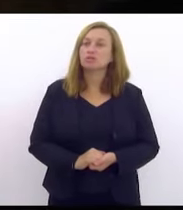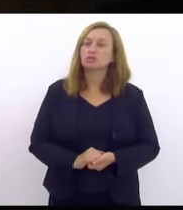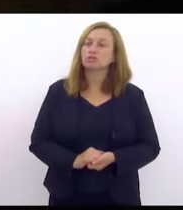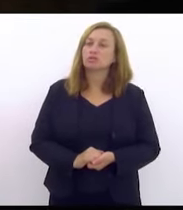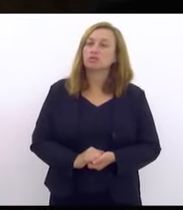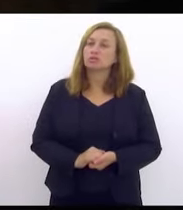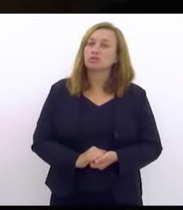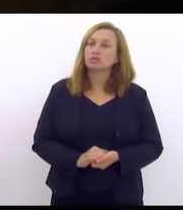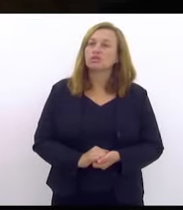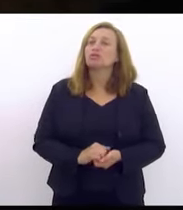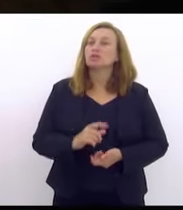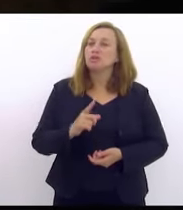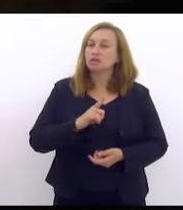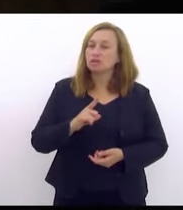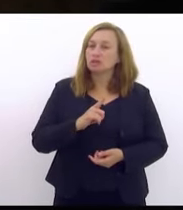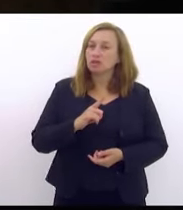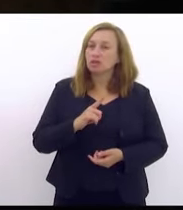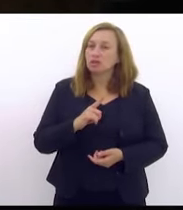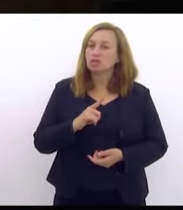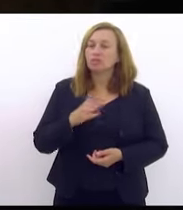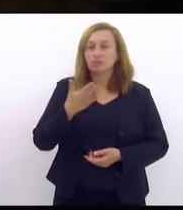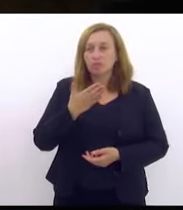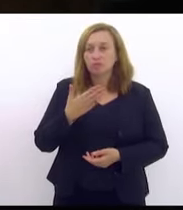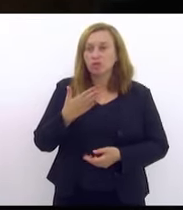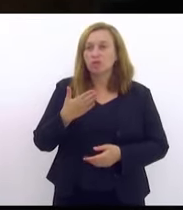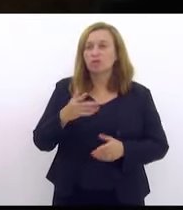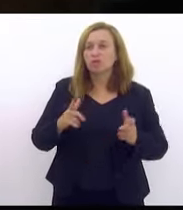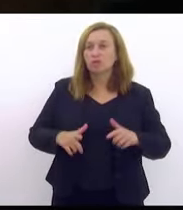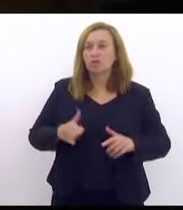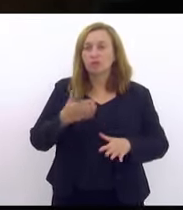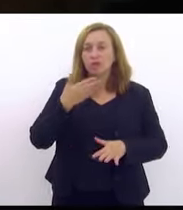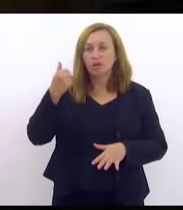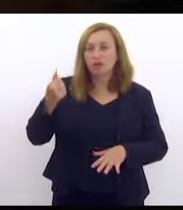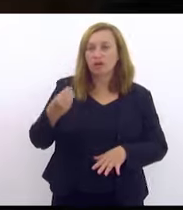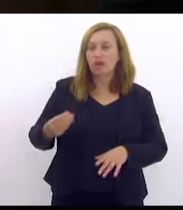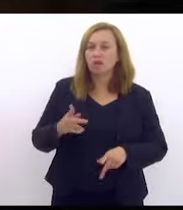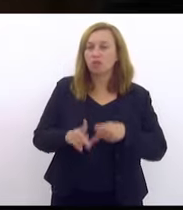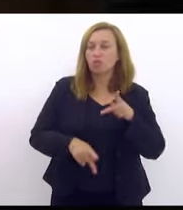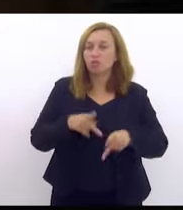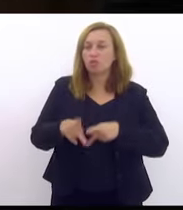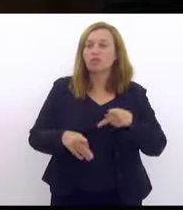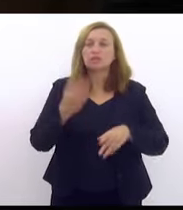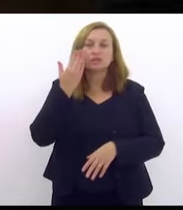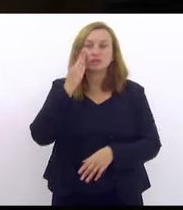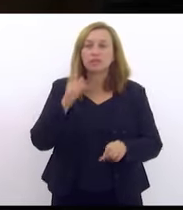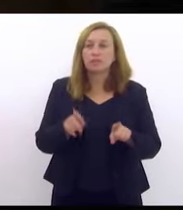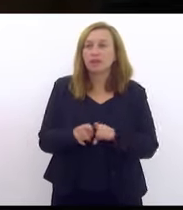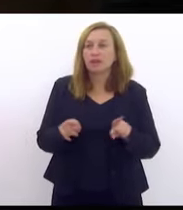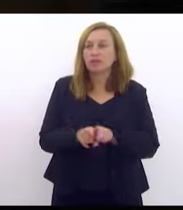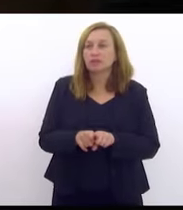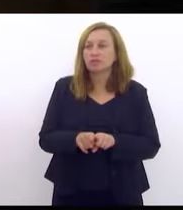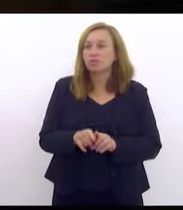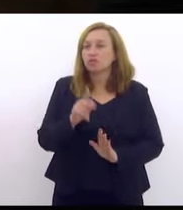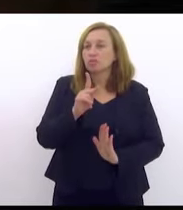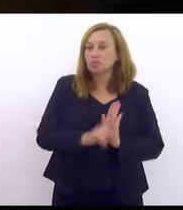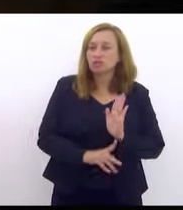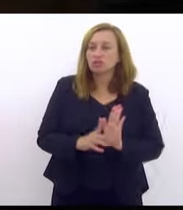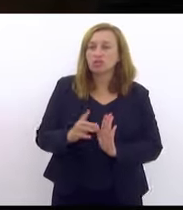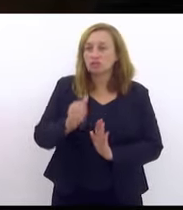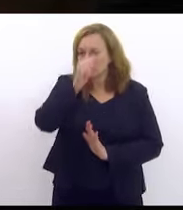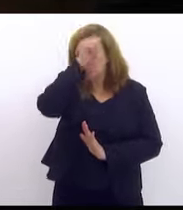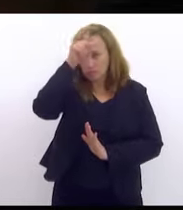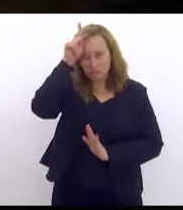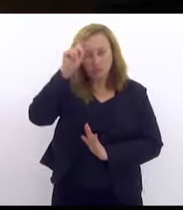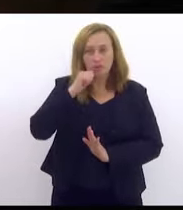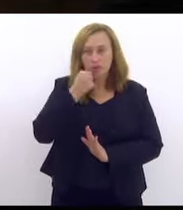ela seja um instrumento a serviço da melhoria da qualidade de vida da população. E nós compreendemos também que o projeto do Eduardo Paes não